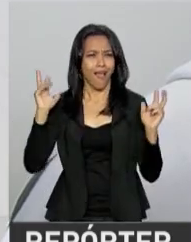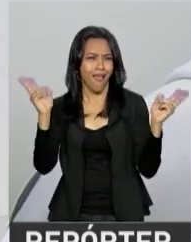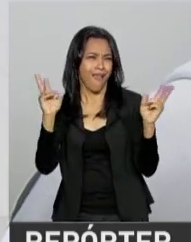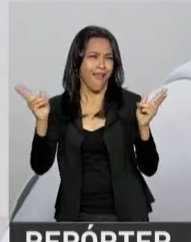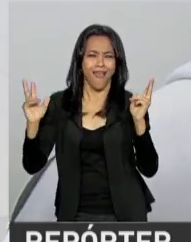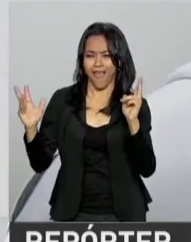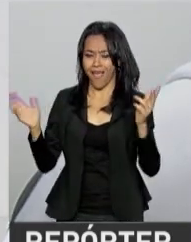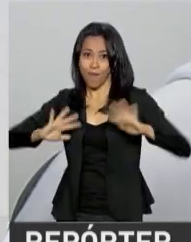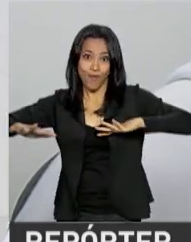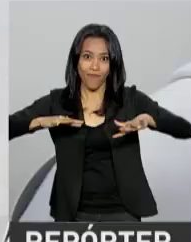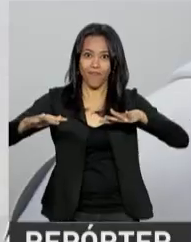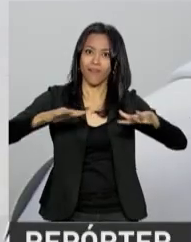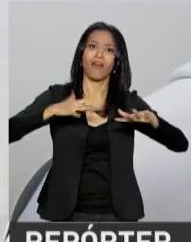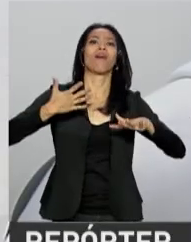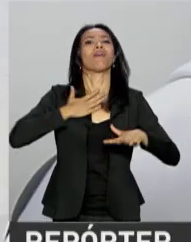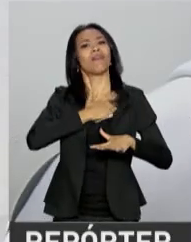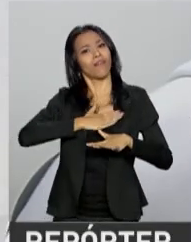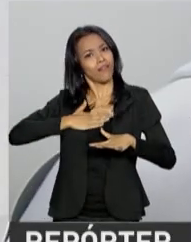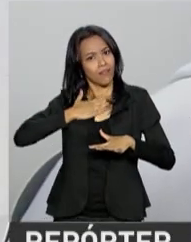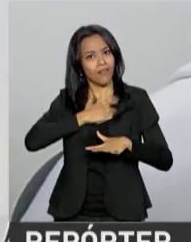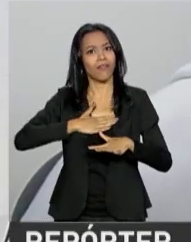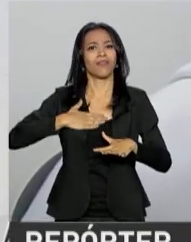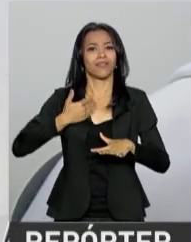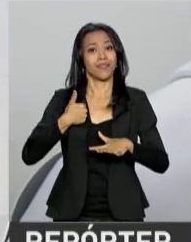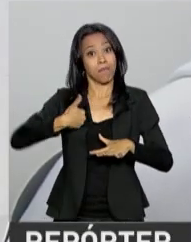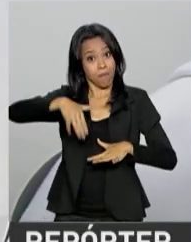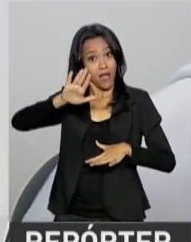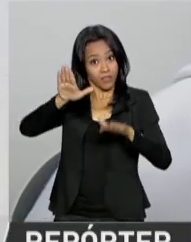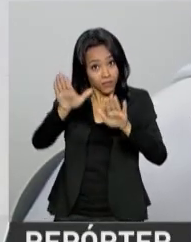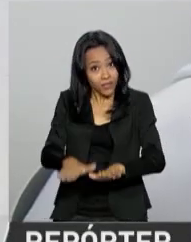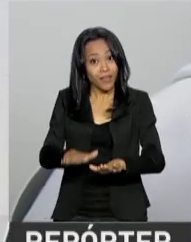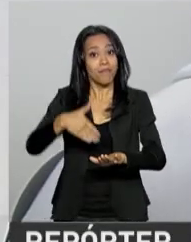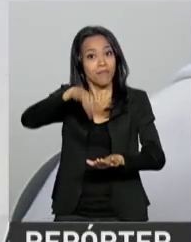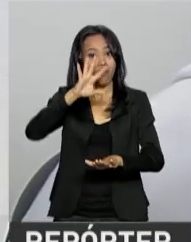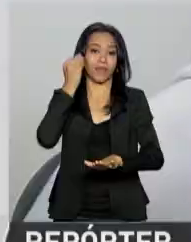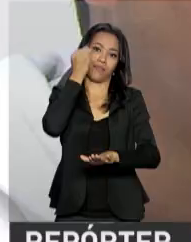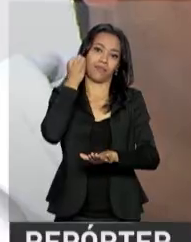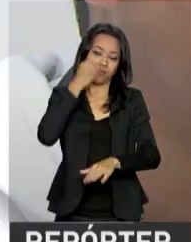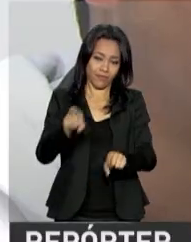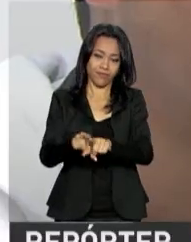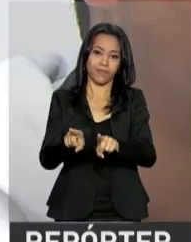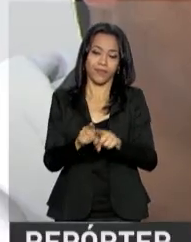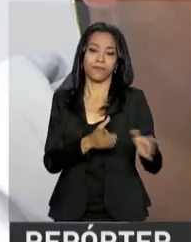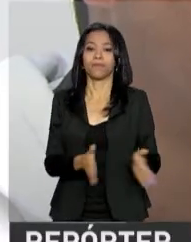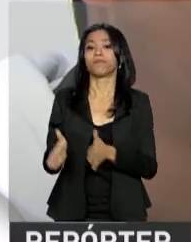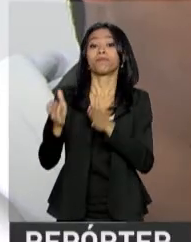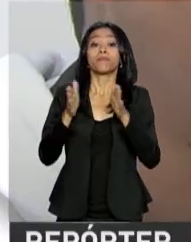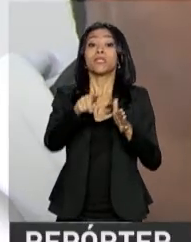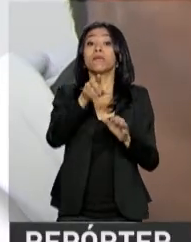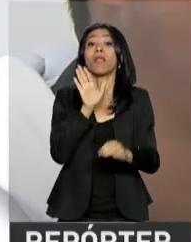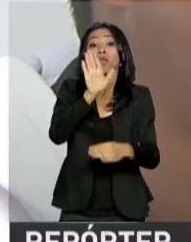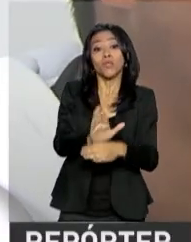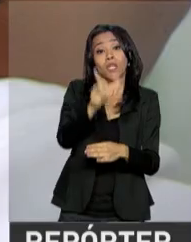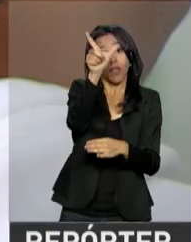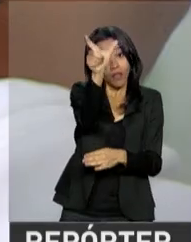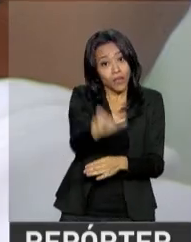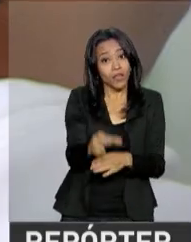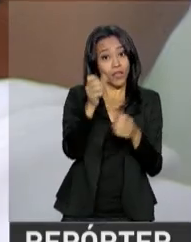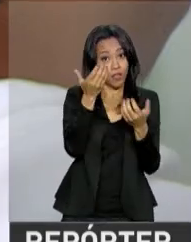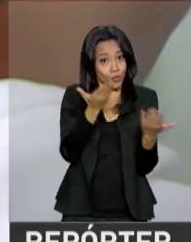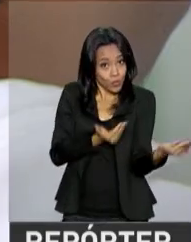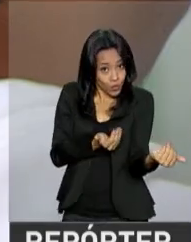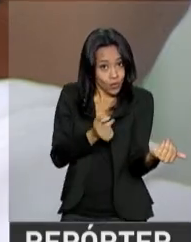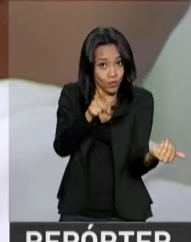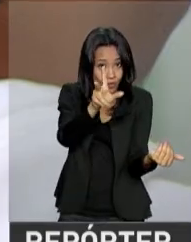sã quanto mais tempo ficar lá mais experiência também que para ajudar jovens como lucas o alistamento